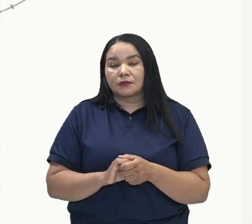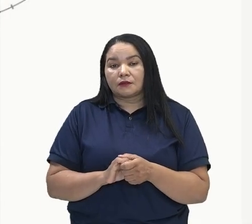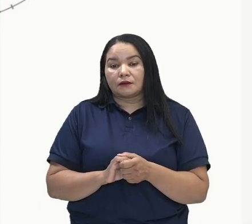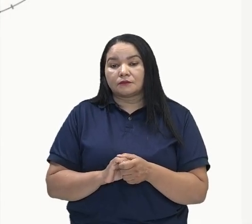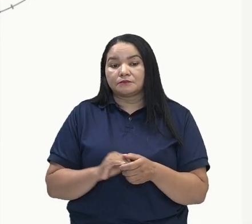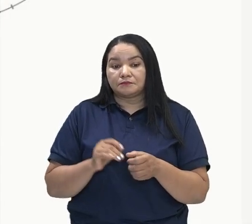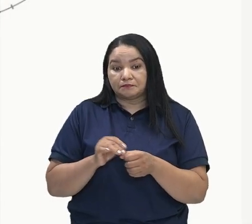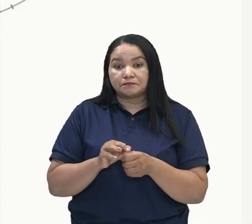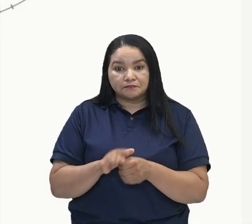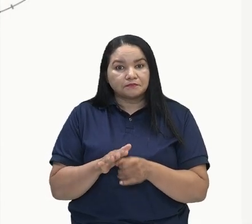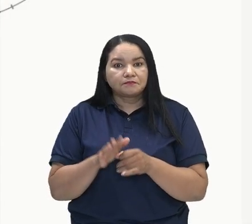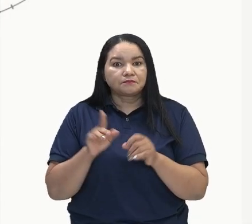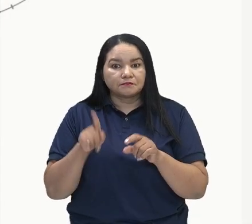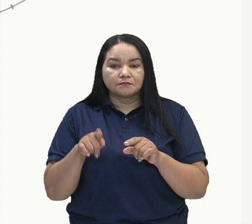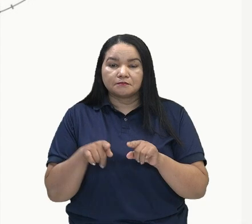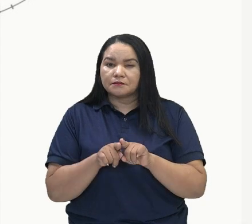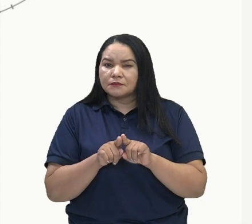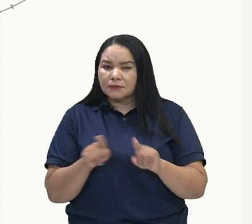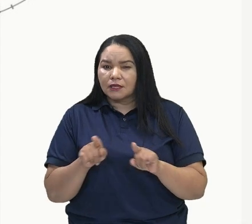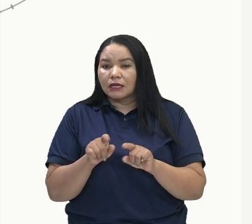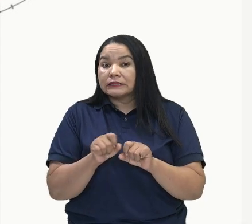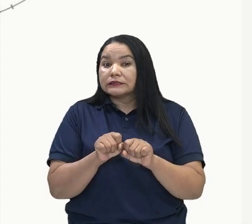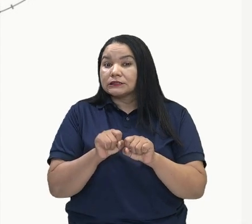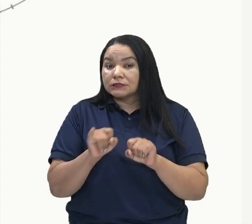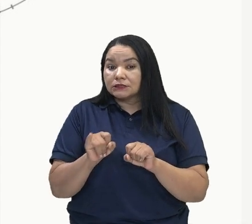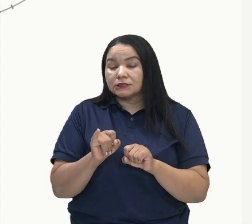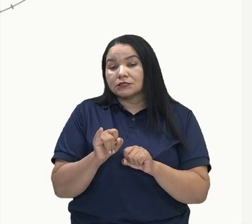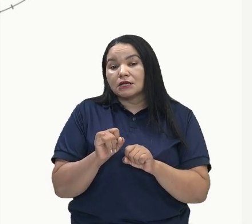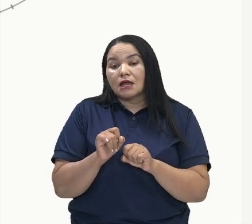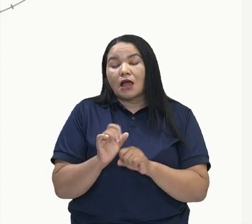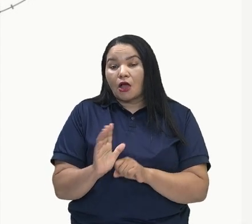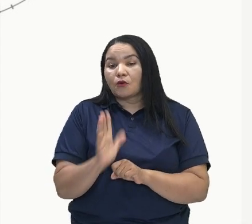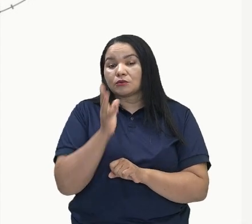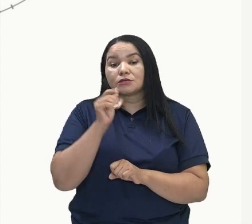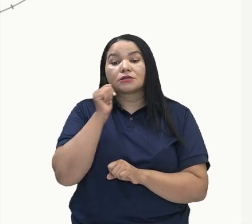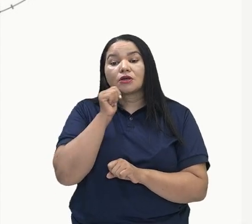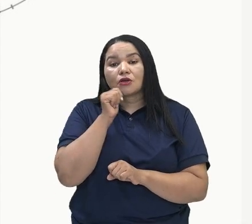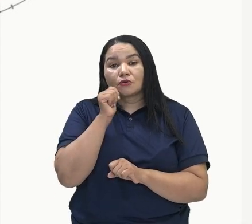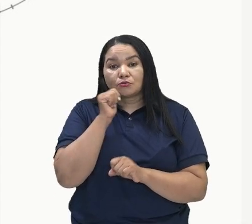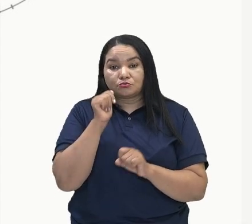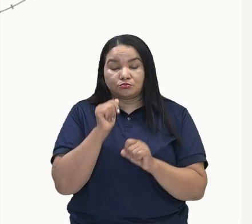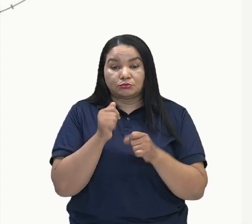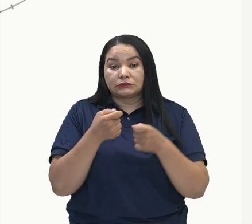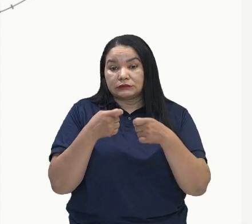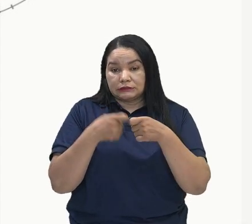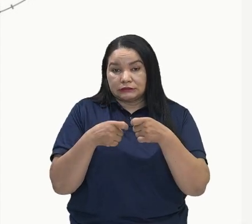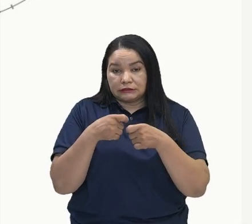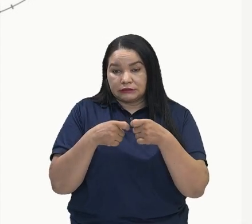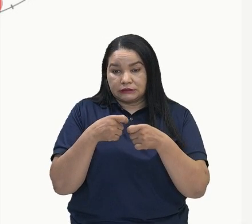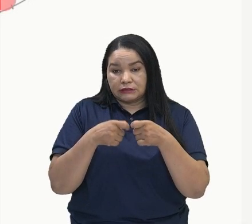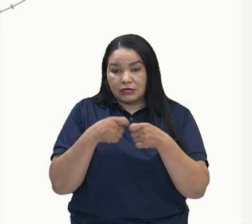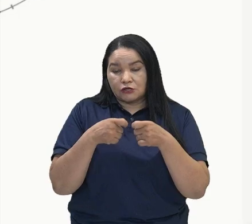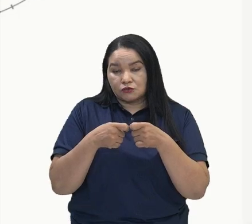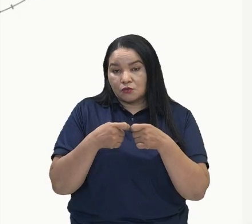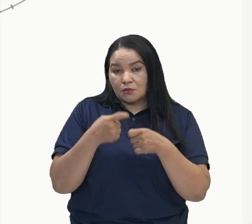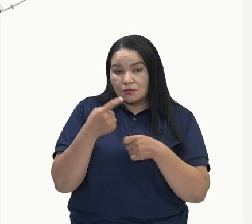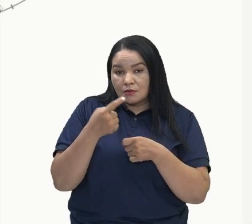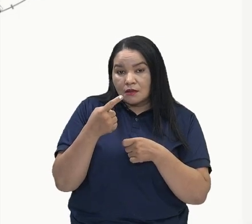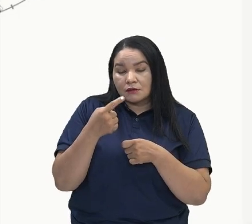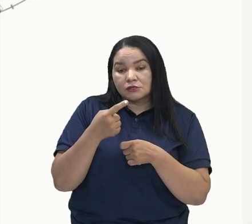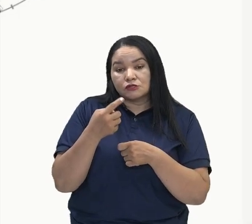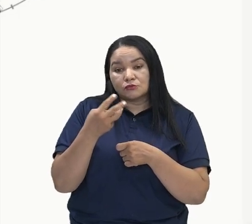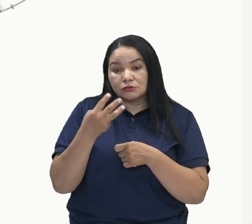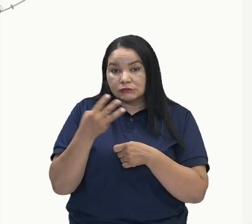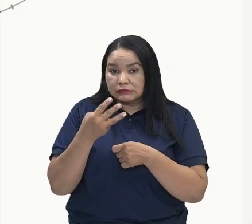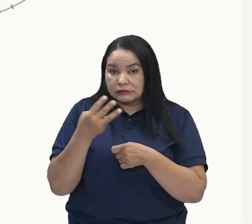liberado. Agora acontece o seguinte, gente, se essa mulher, ela mantiver uma relação sexual aqui no 13º